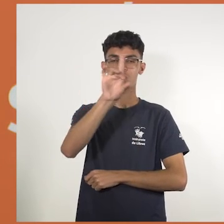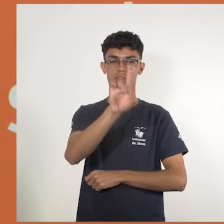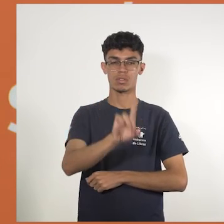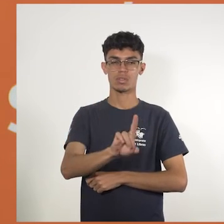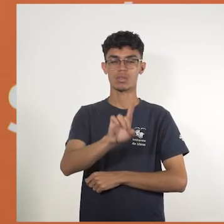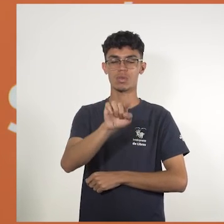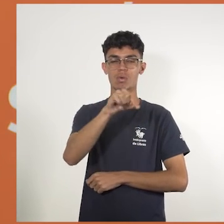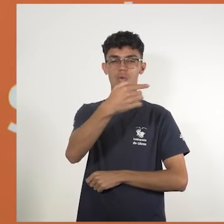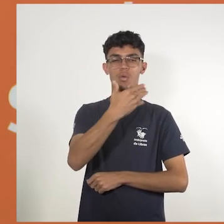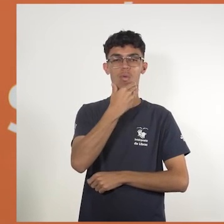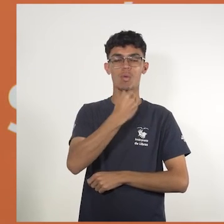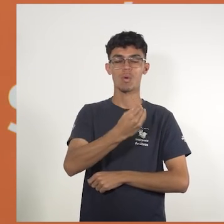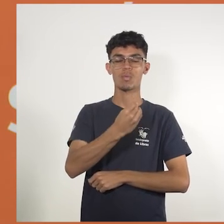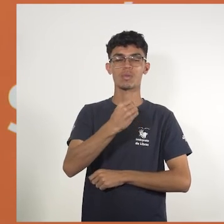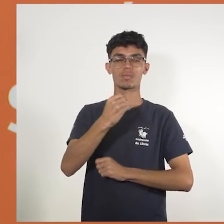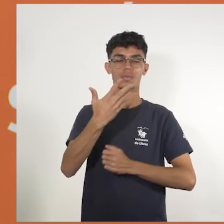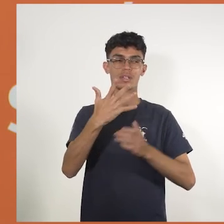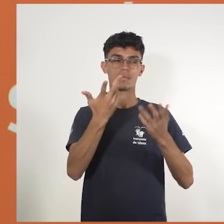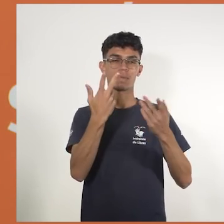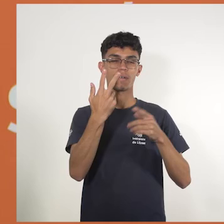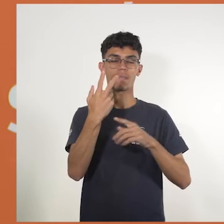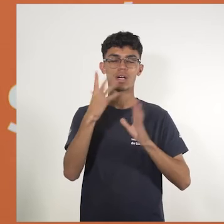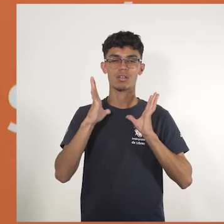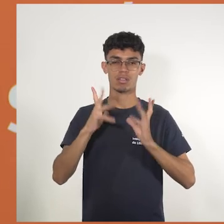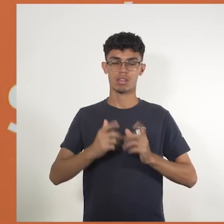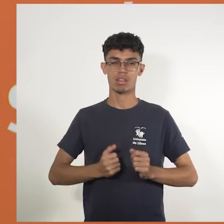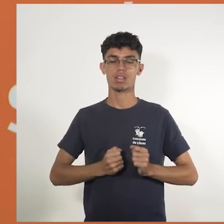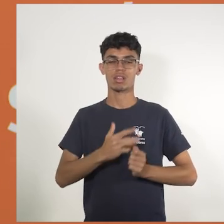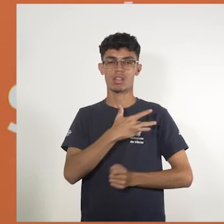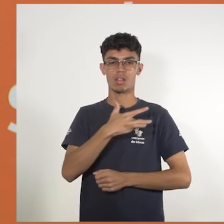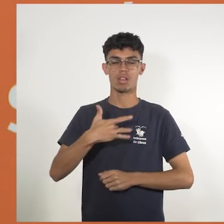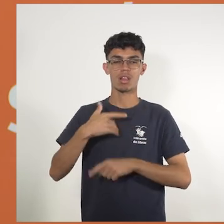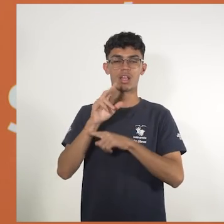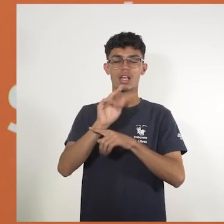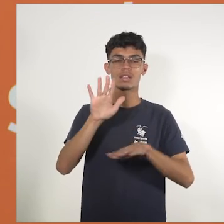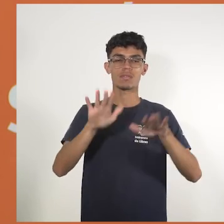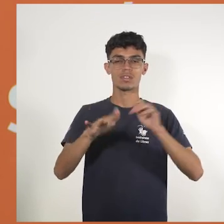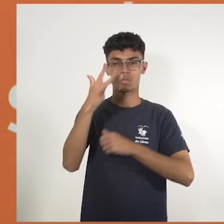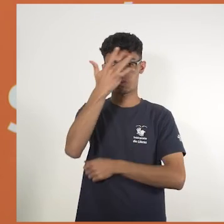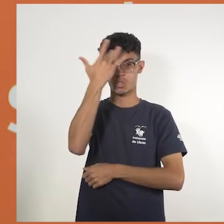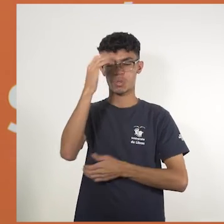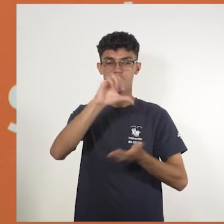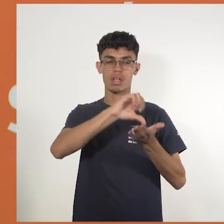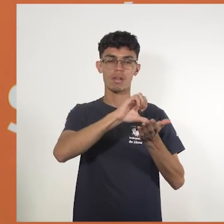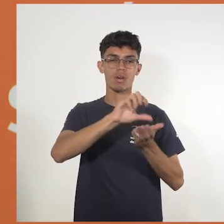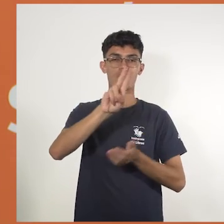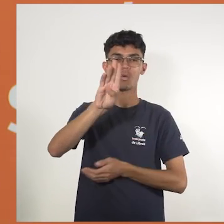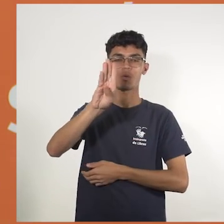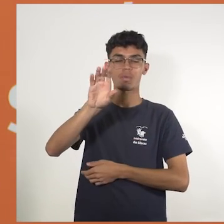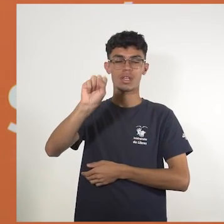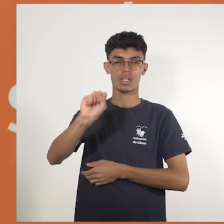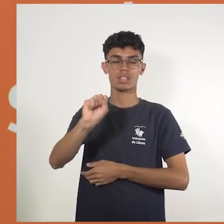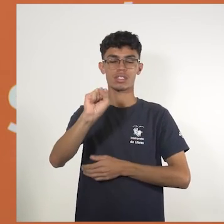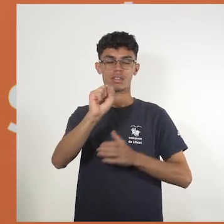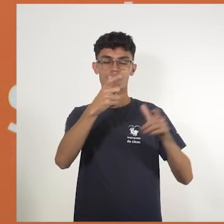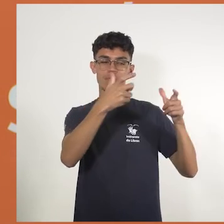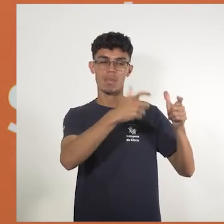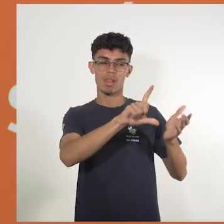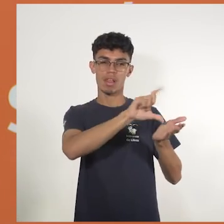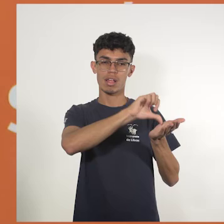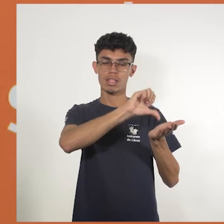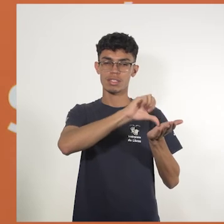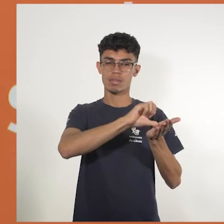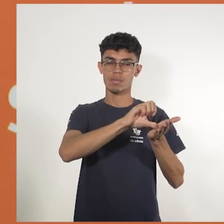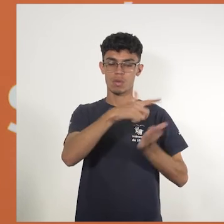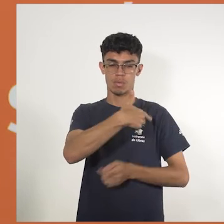Vigilância Sanitária. O que acontece muito? Às vezes a pessoa toma a dose em uma UBS e a segunda dose ela não repete na mesma UBS.